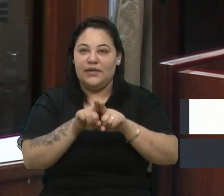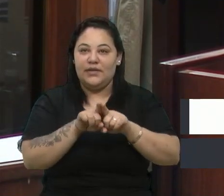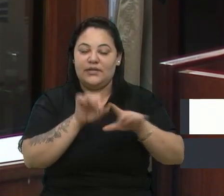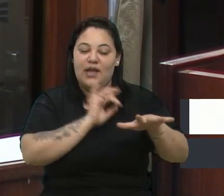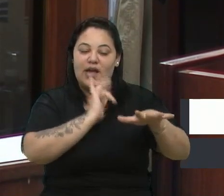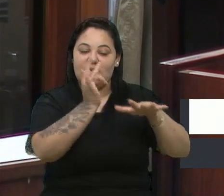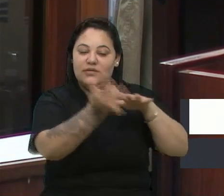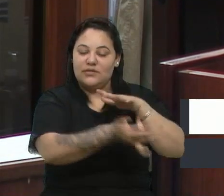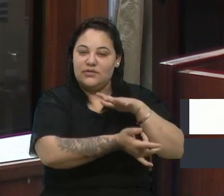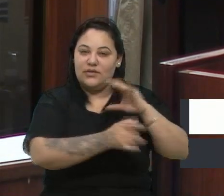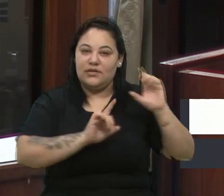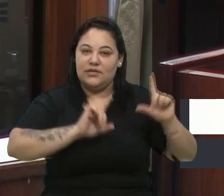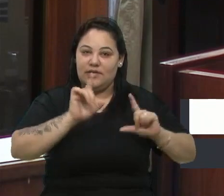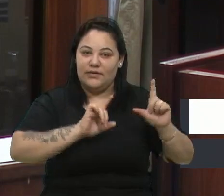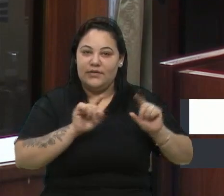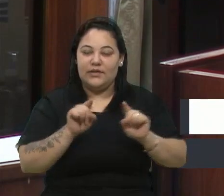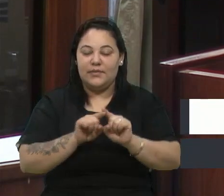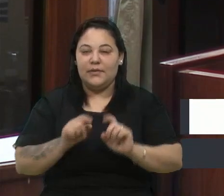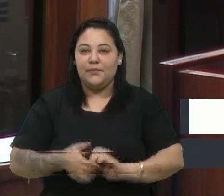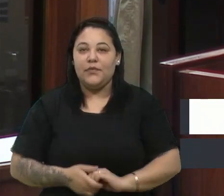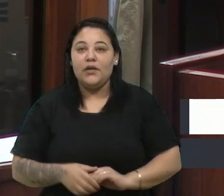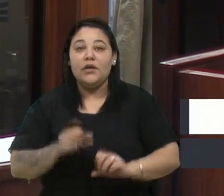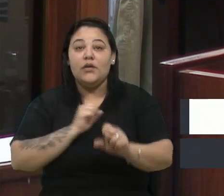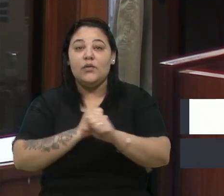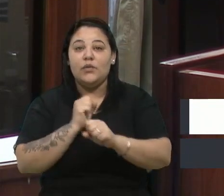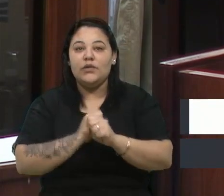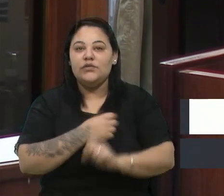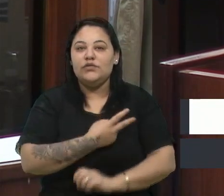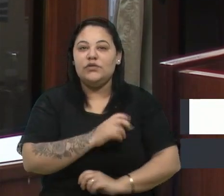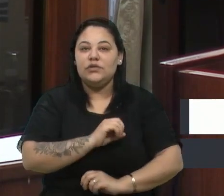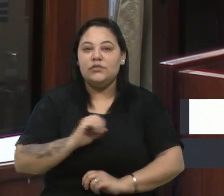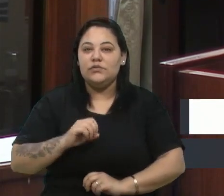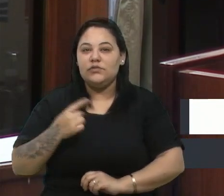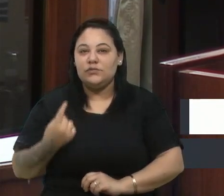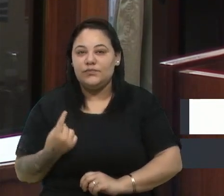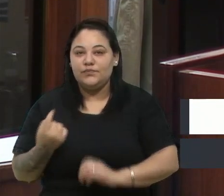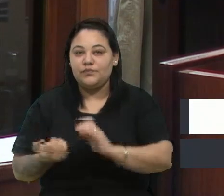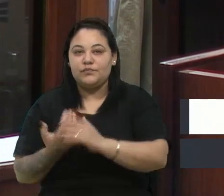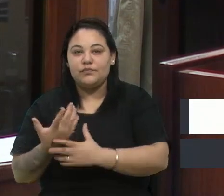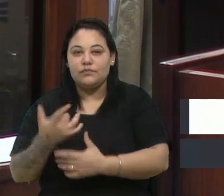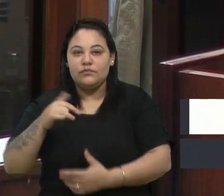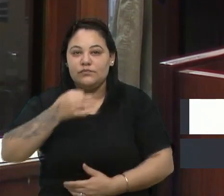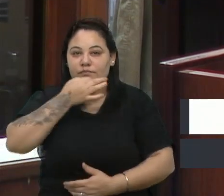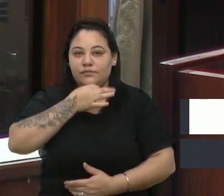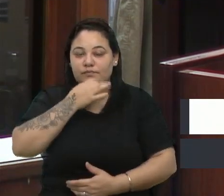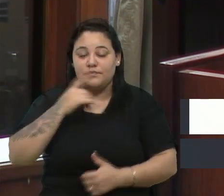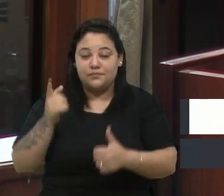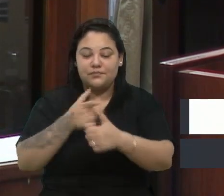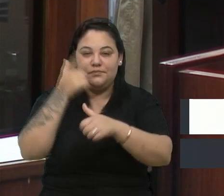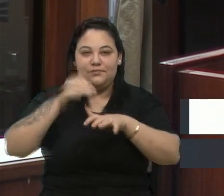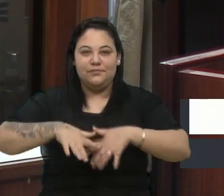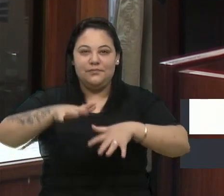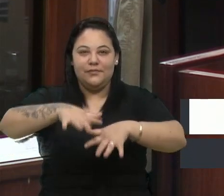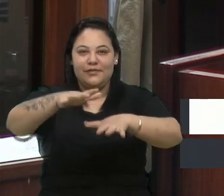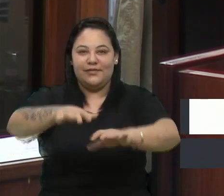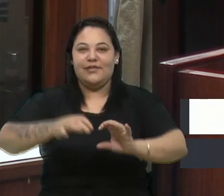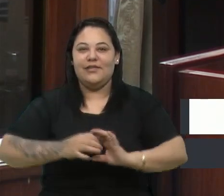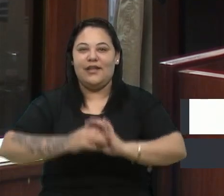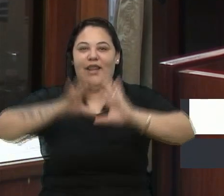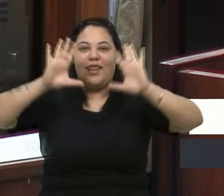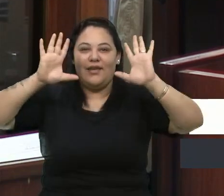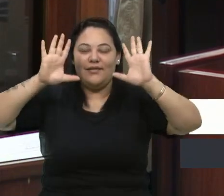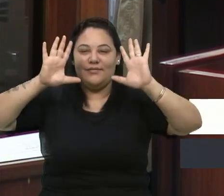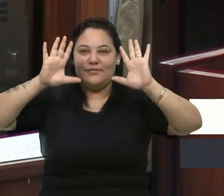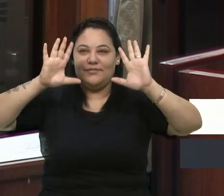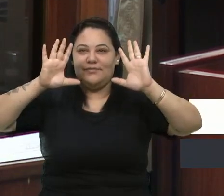redes sociais. No ano de 2001, realizou-se em Caxias do Sul a primeira Parada Livre nas dependências da